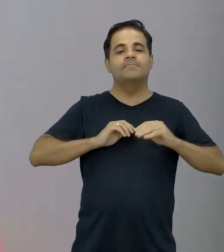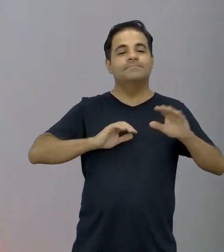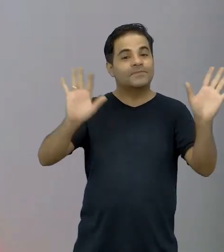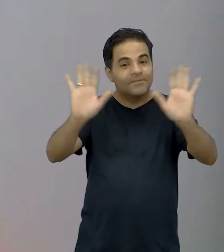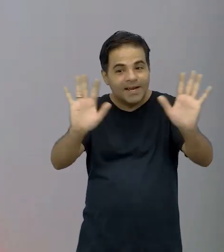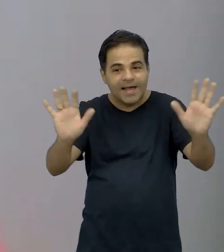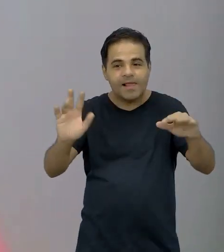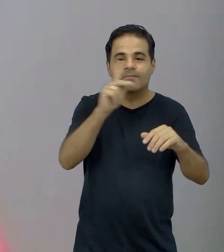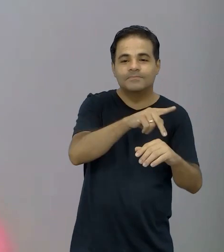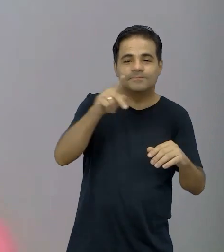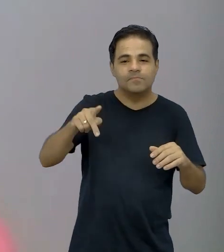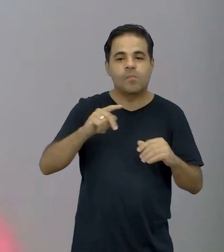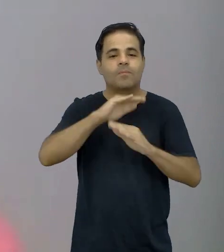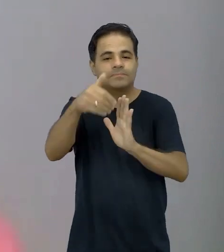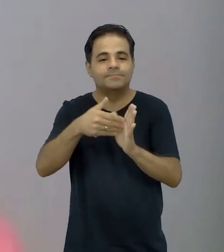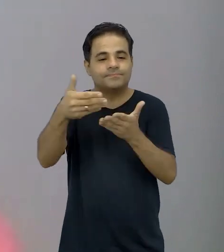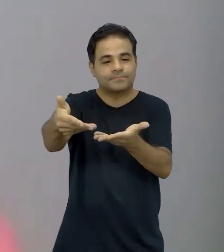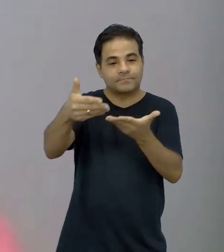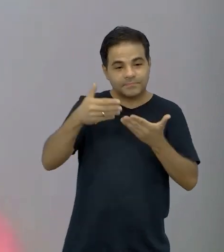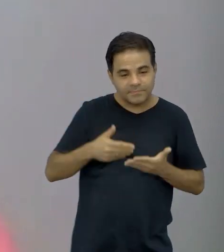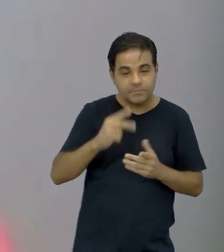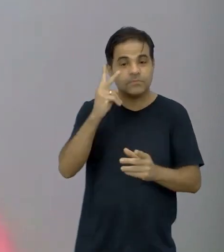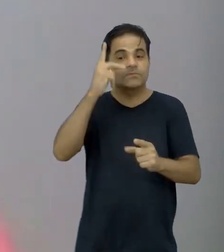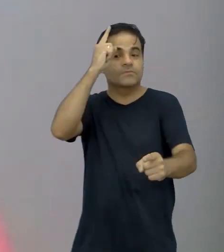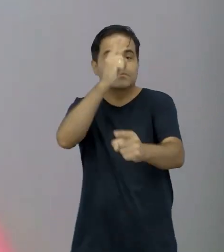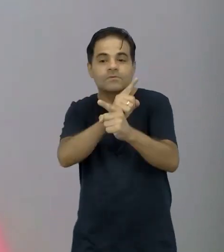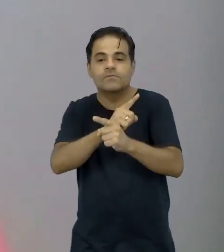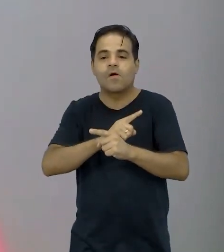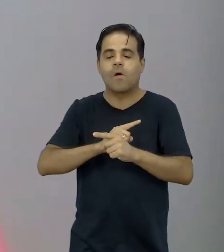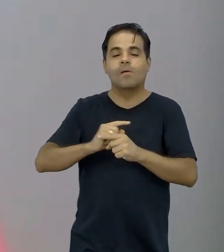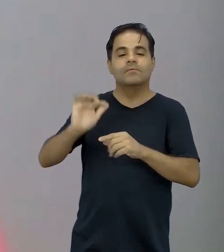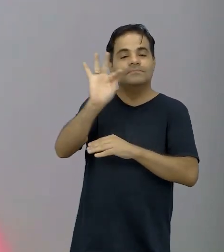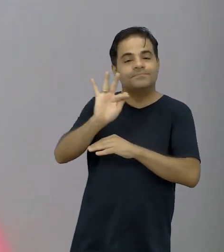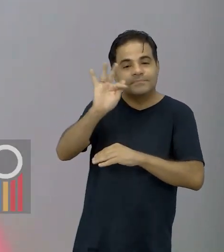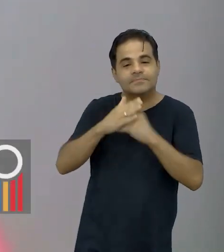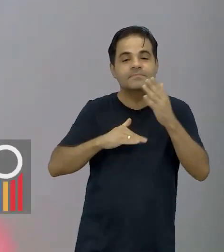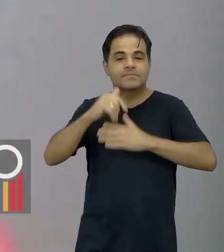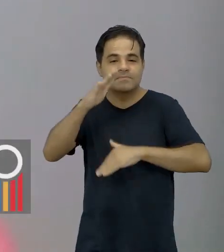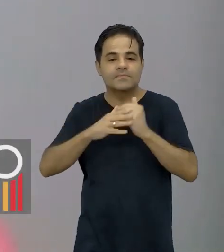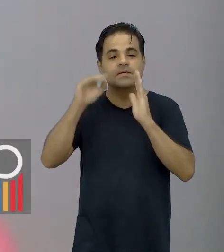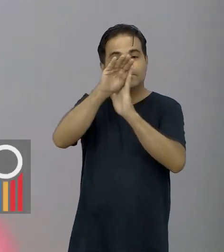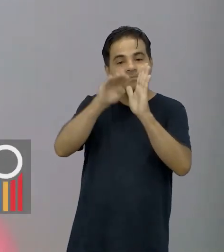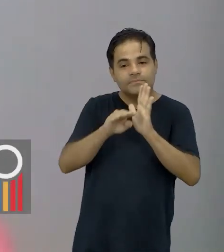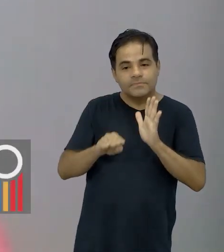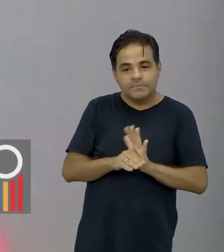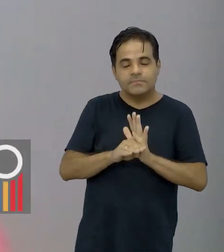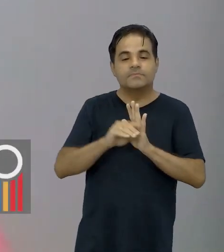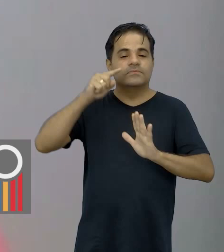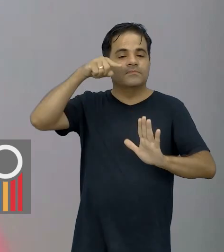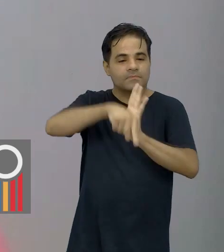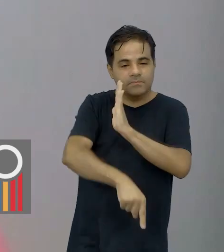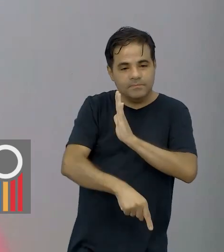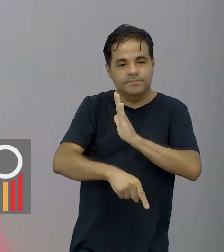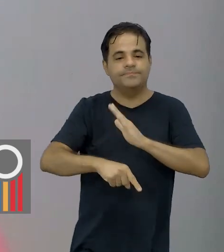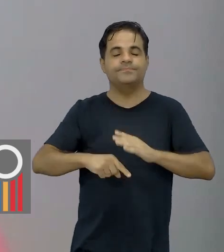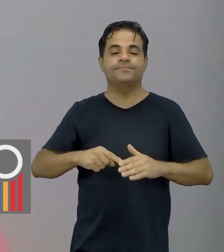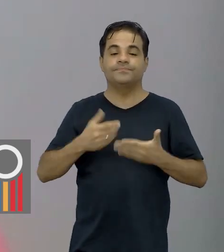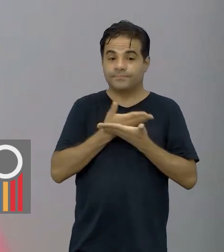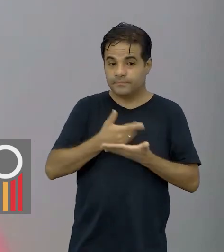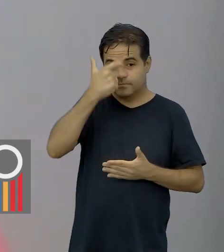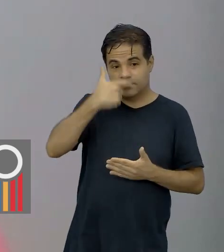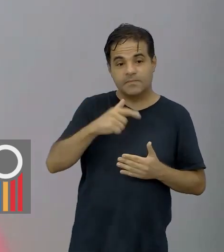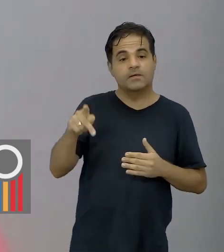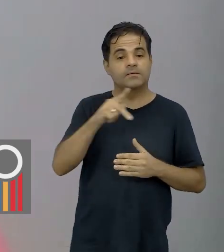Olá, professores! Bem-vindos ao segundo encontro formativo do Programa de Recuperação e Aprofundamento. Eu